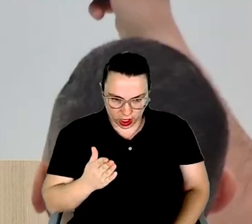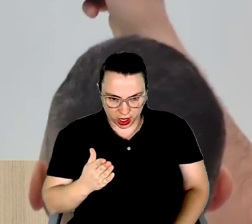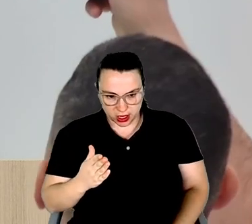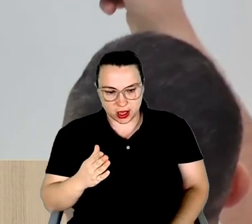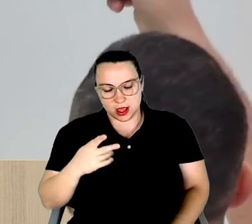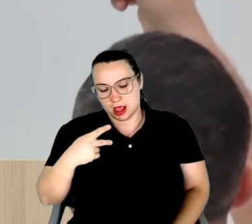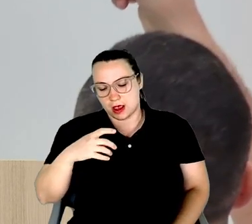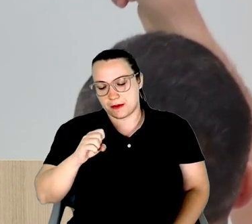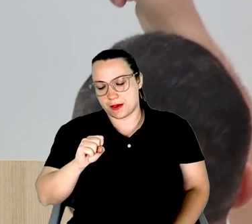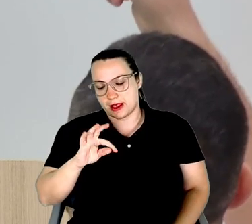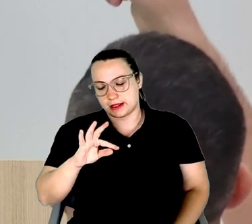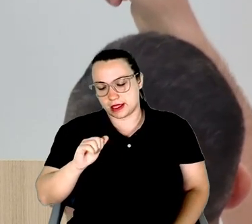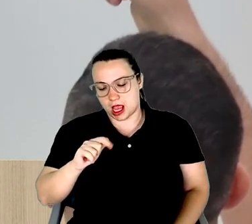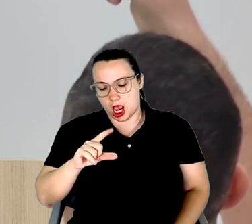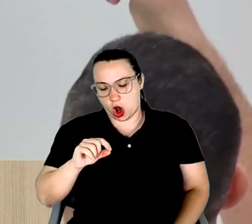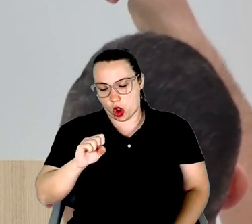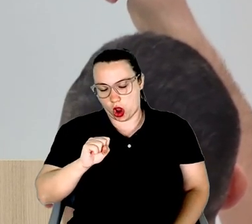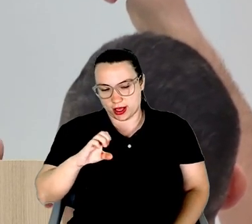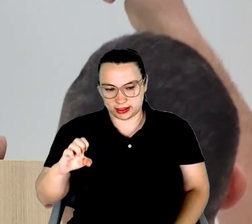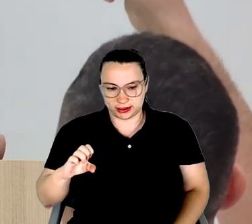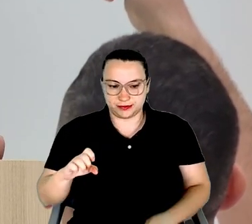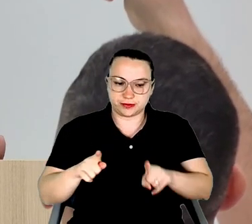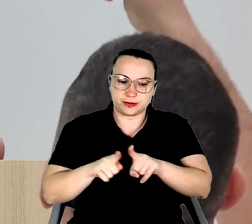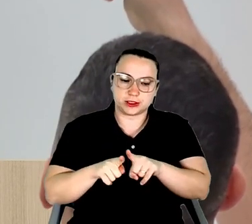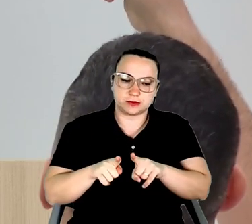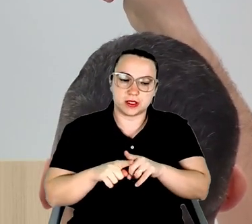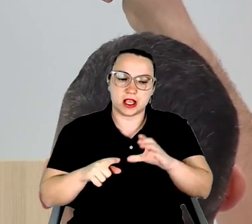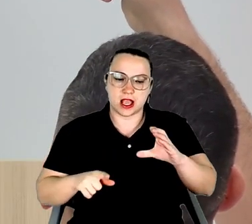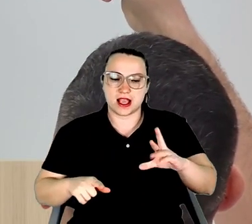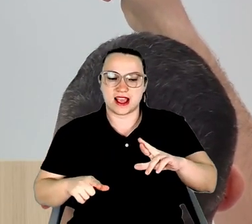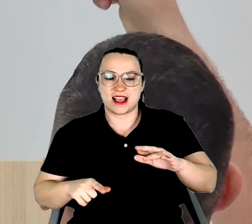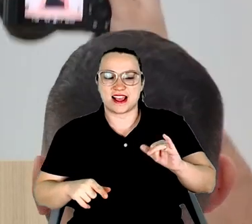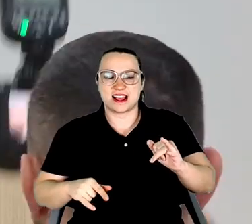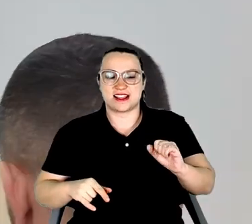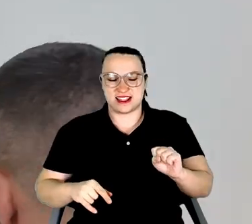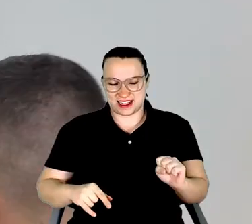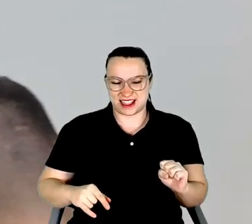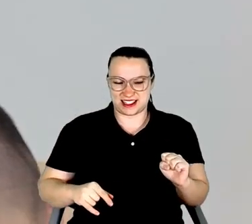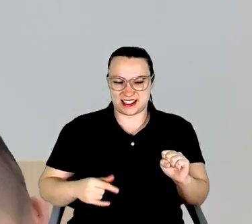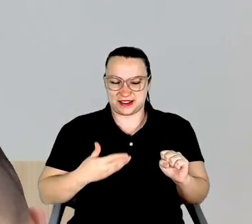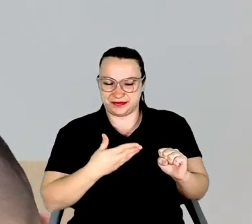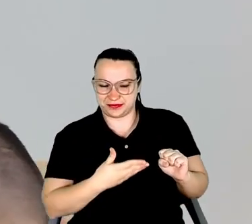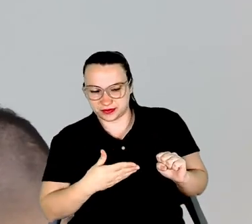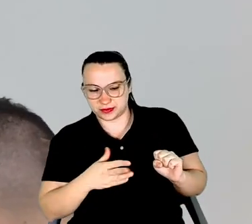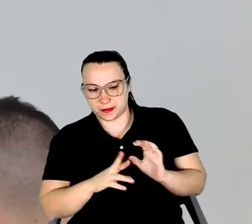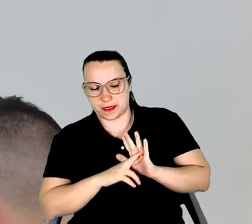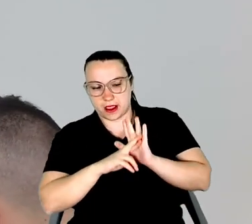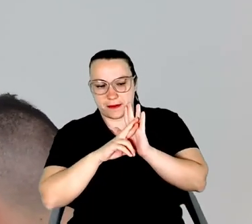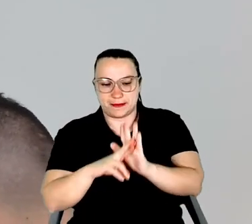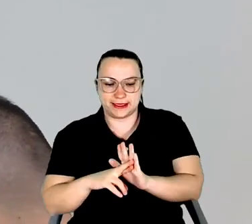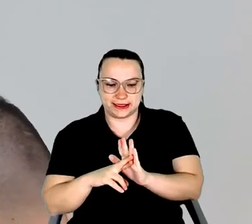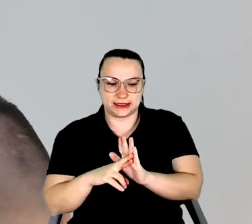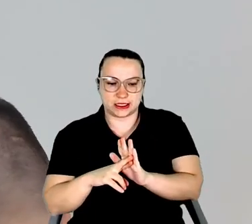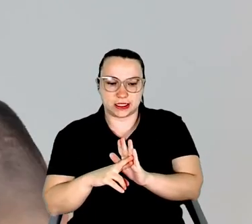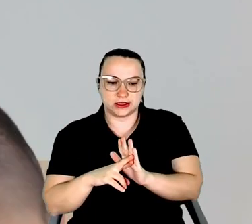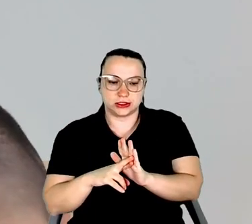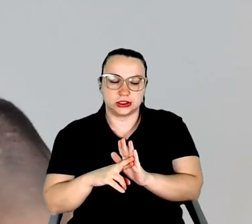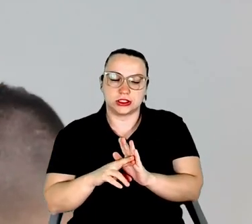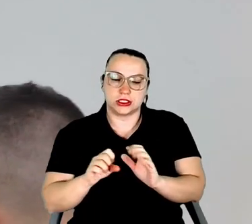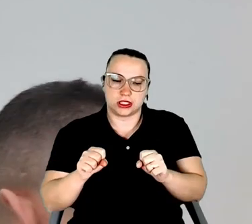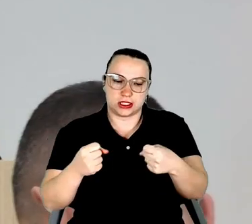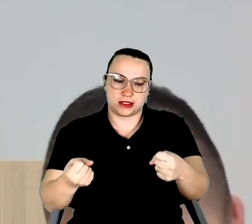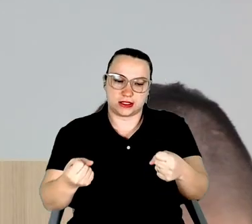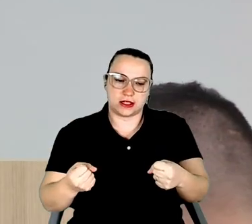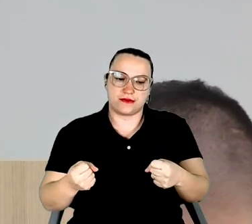Pestalozzi, a Cris, que também é nossa representante e tanto defende essa